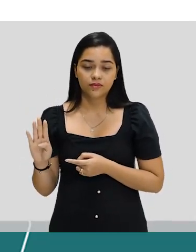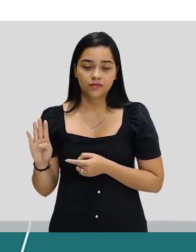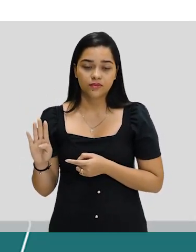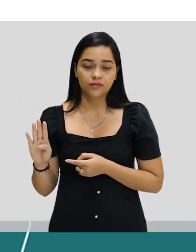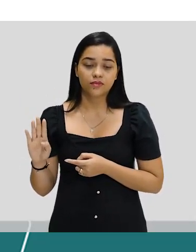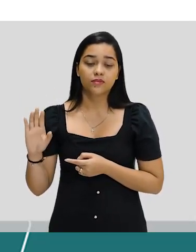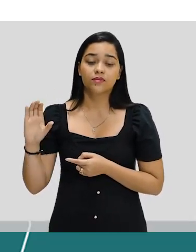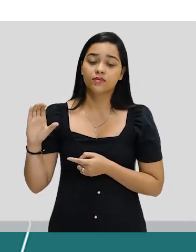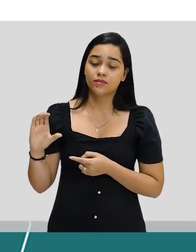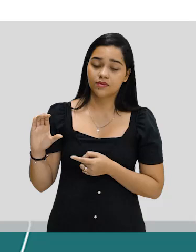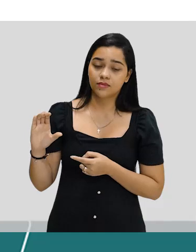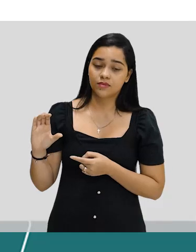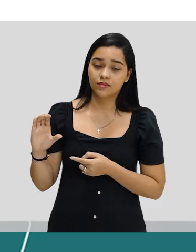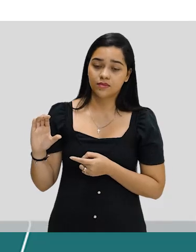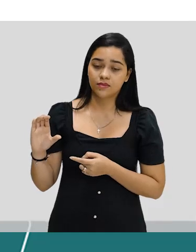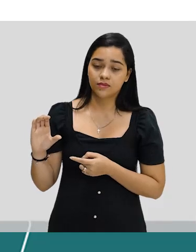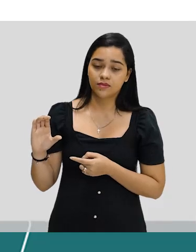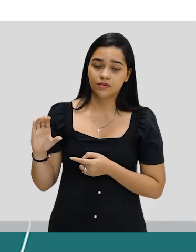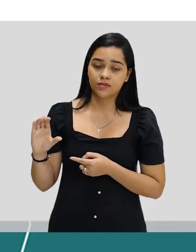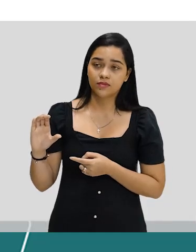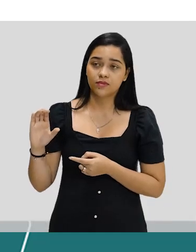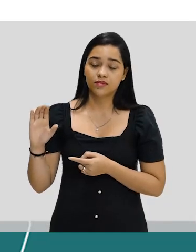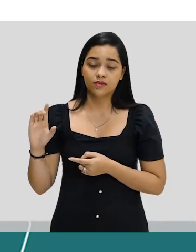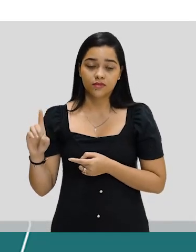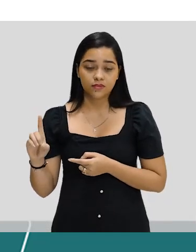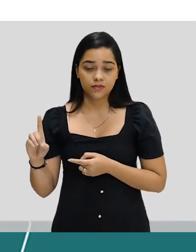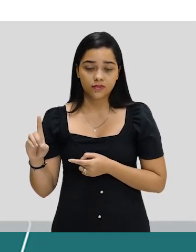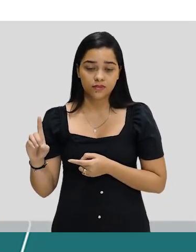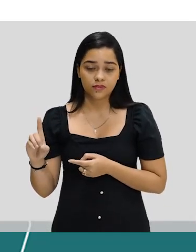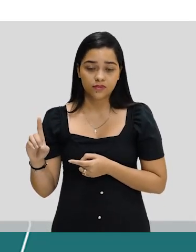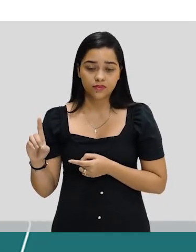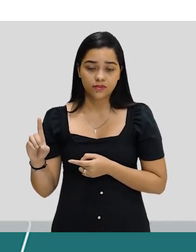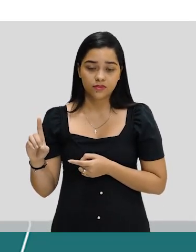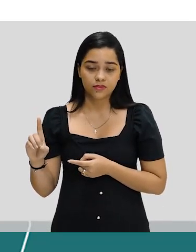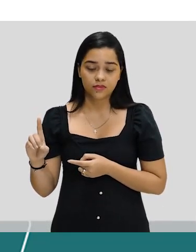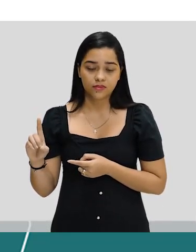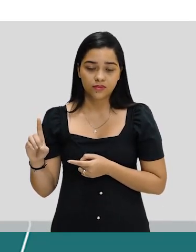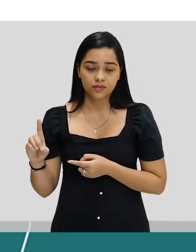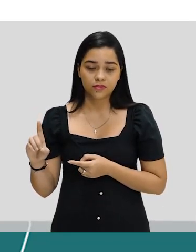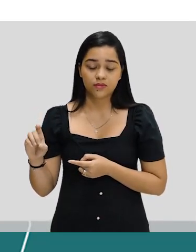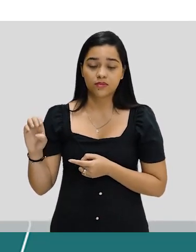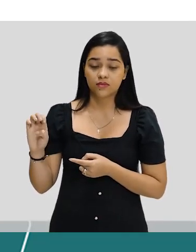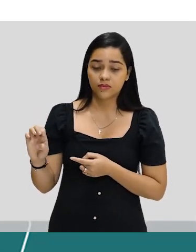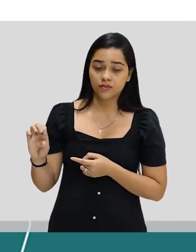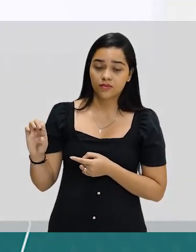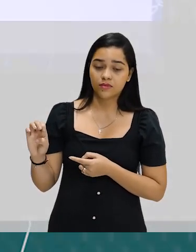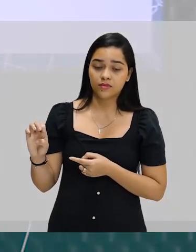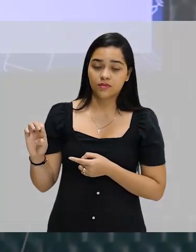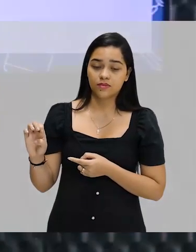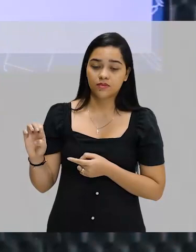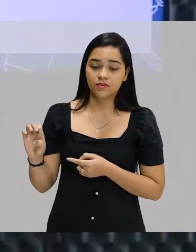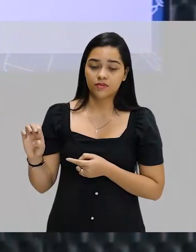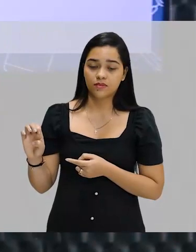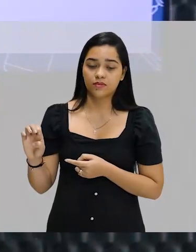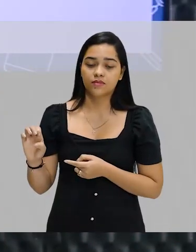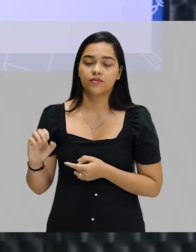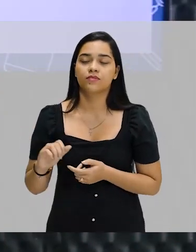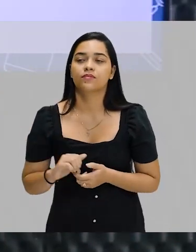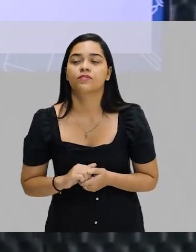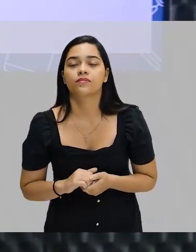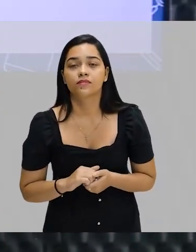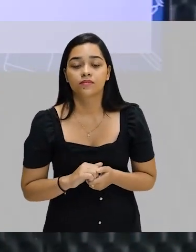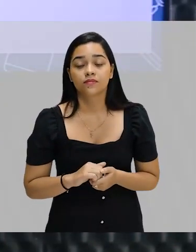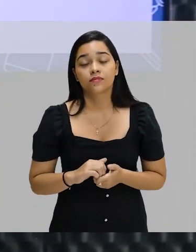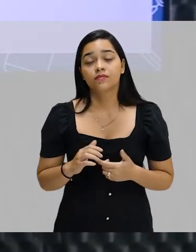chegaram tarde. Aonde está o livro? É bom o colégio de onde saímos. O sítio aonde vais é